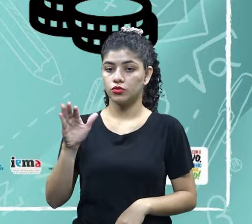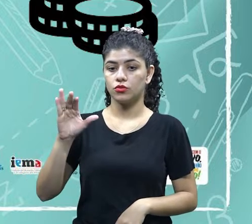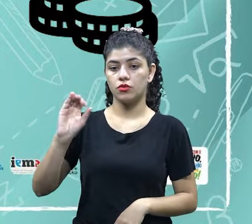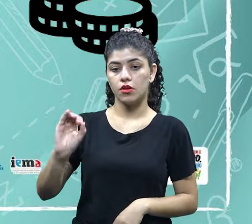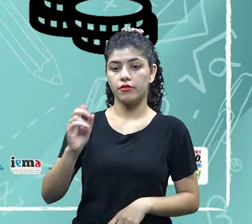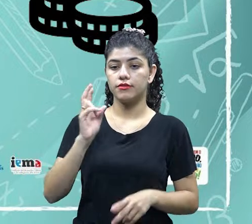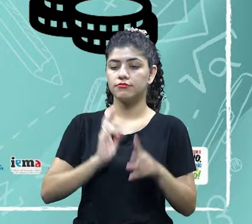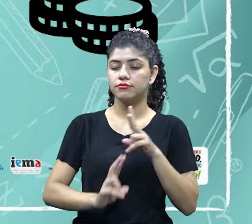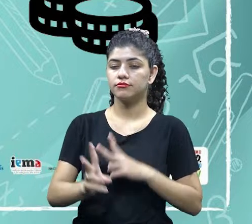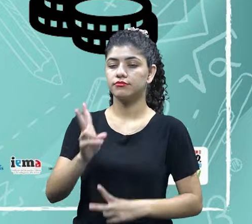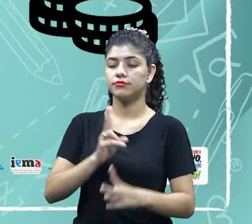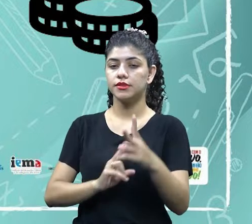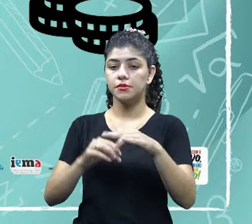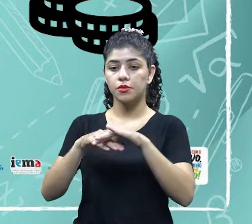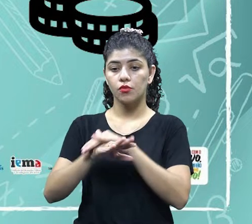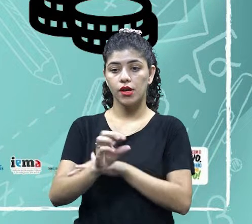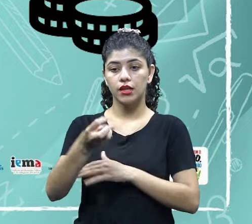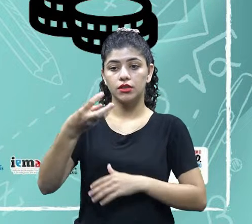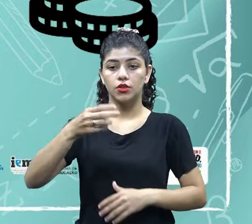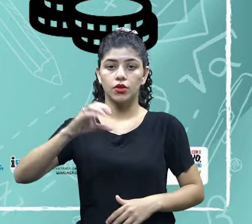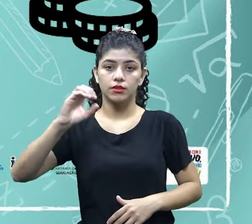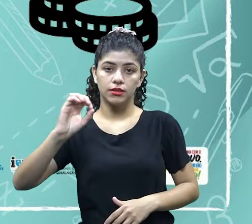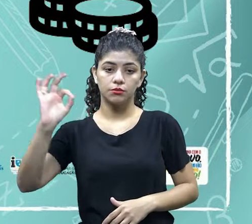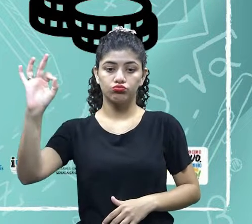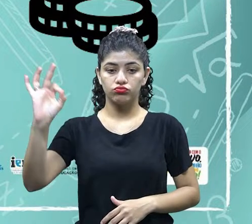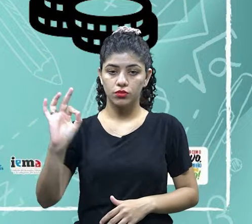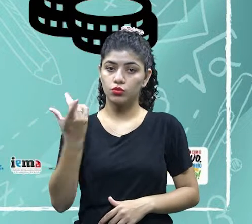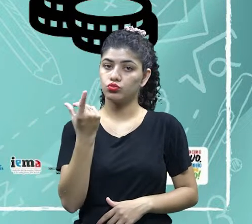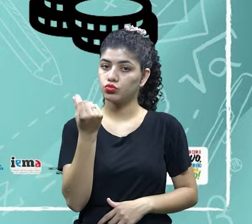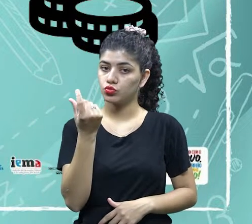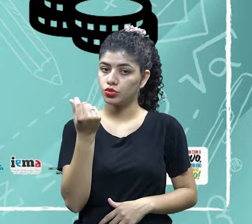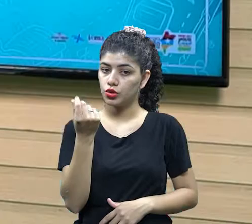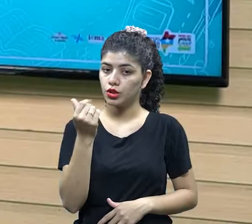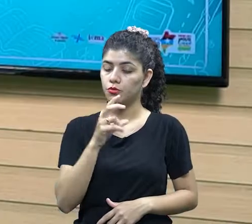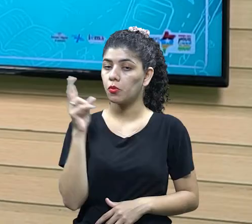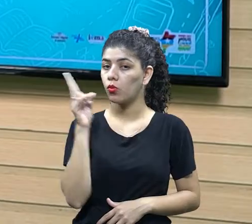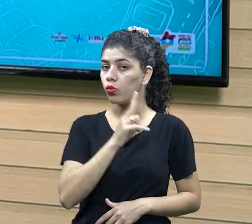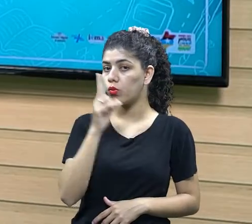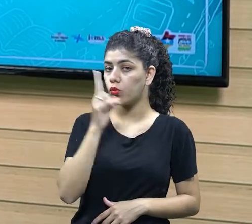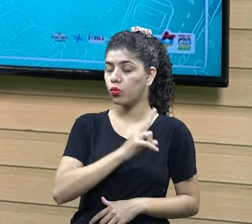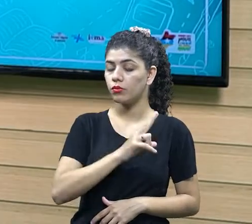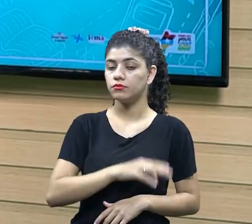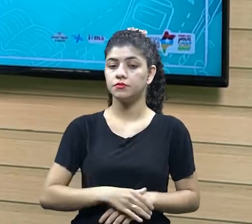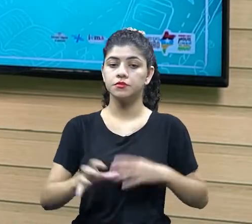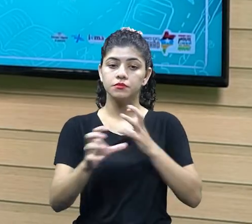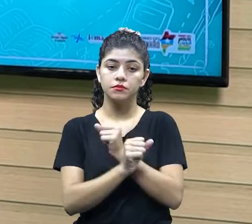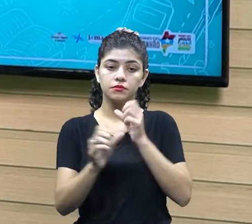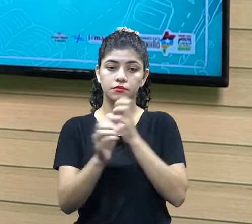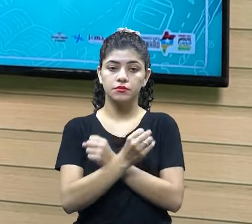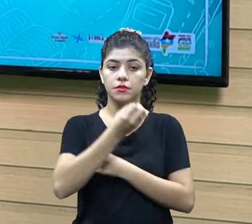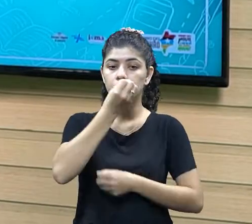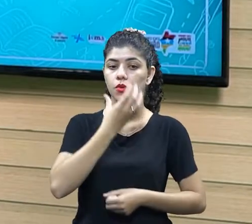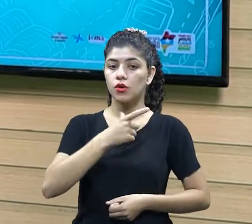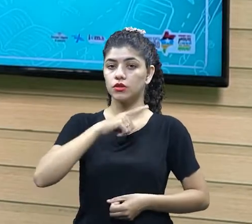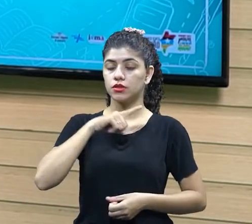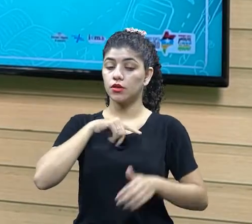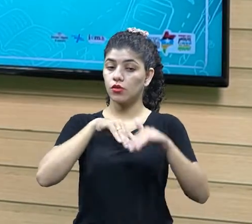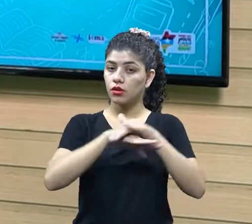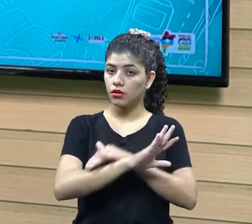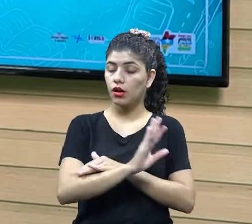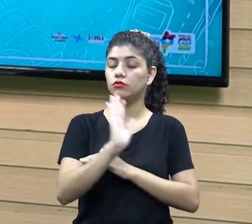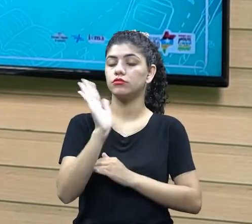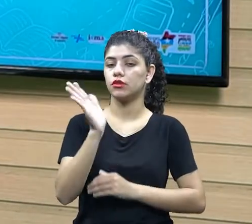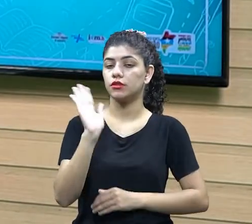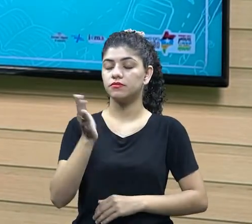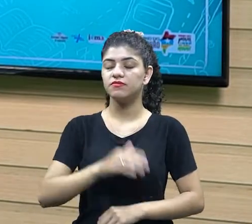sempre guarda 30% dos seus lucros para uma eventual emergência. Como é de praxe na contabilidade, é sempre bom a gente ter